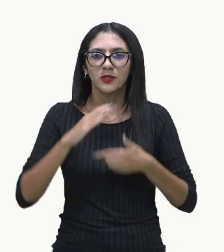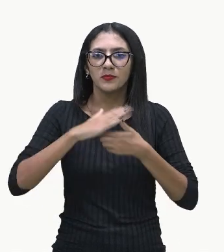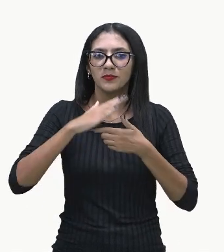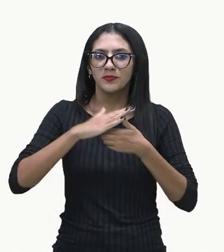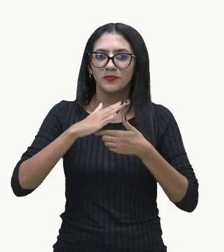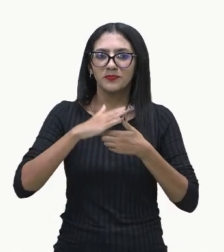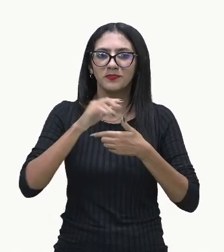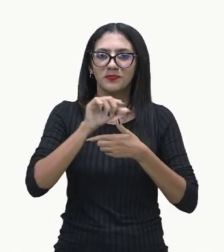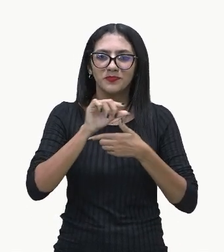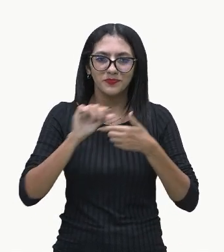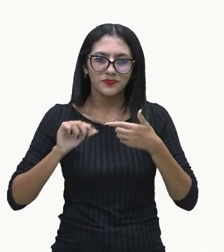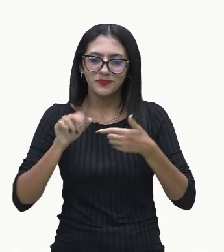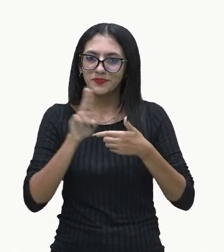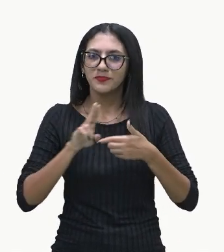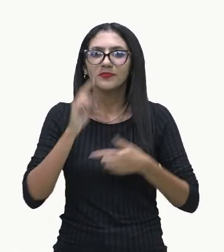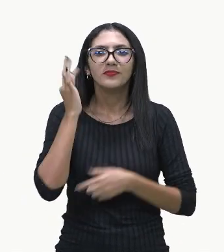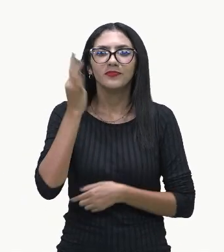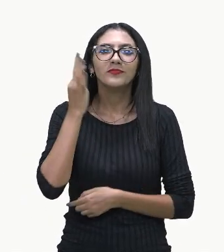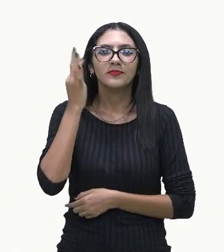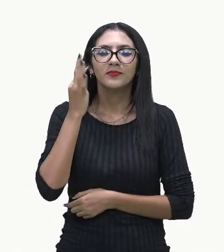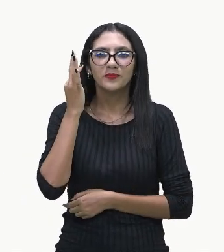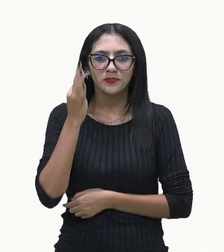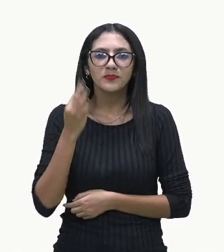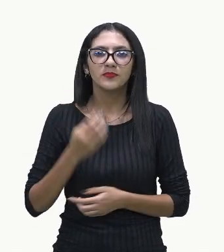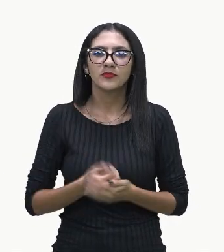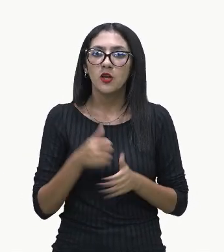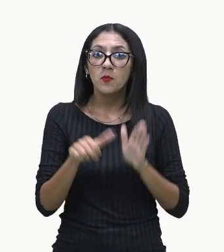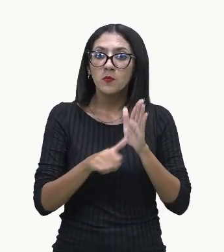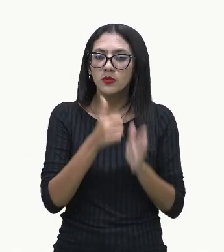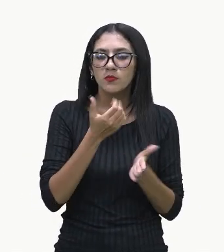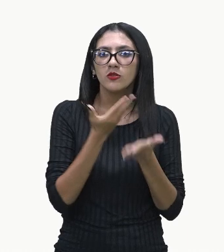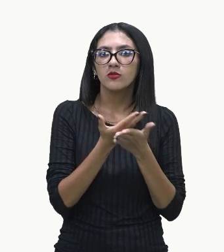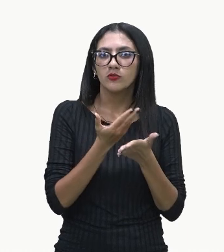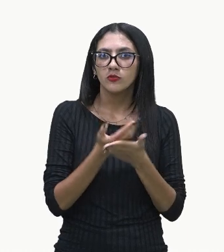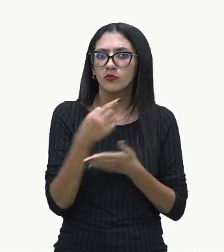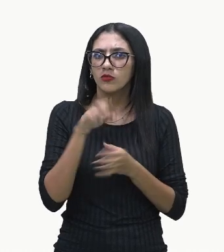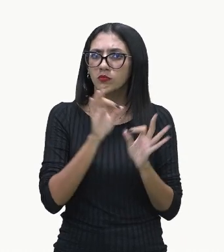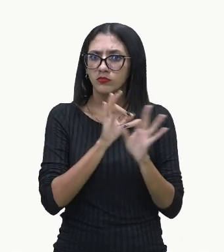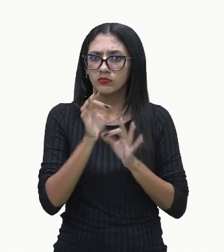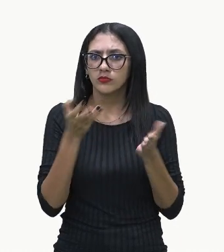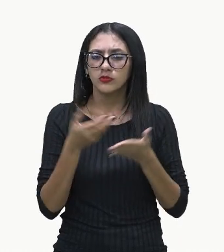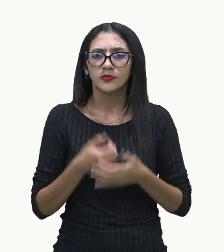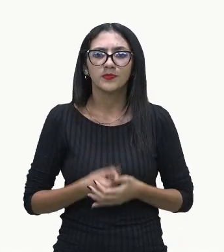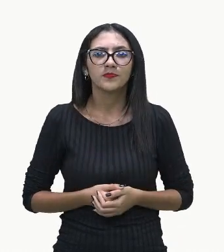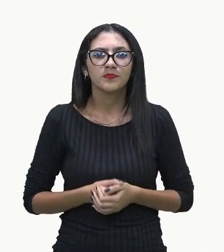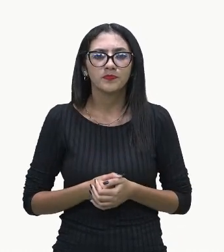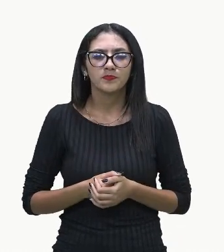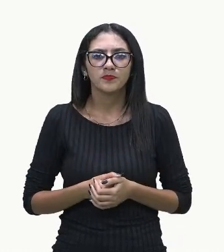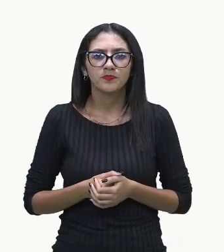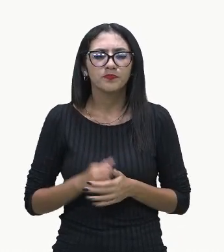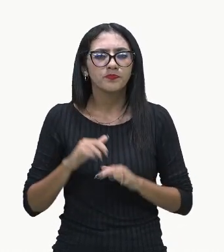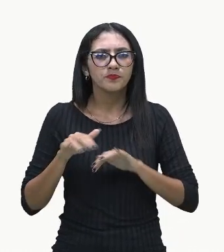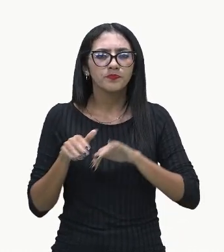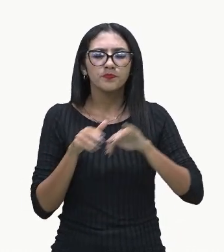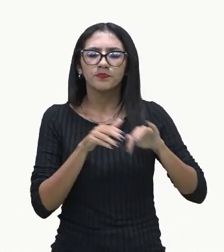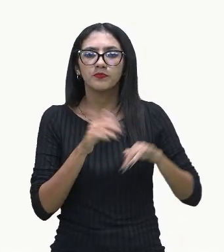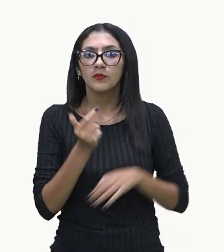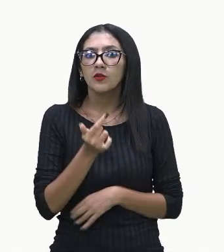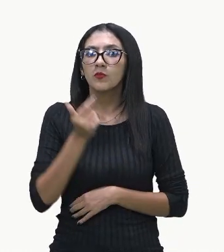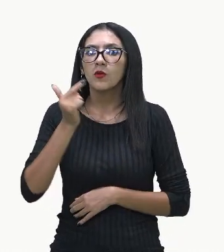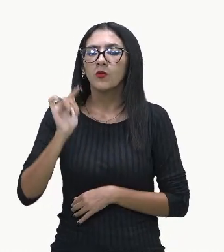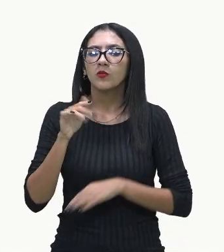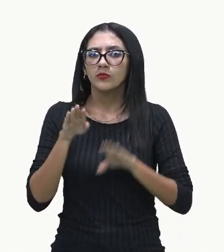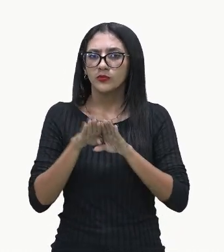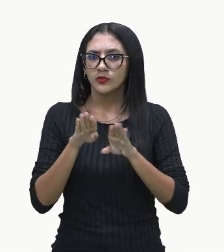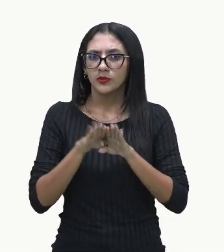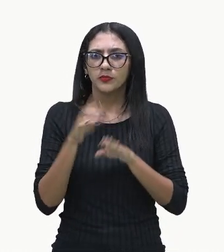quem? Teorema de Pitágoras, a primeira relação que nós estudamos aqui na nossa aula. Mas avançando, olha aqui esse triângulo